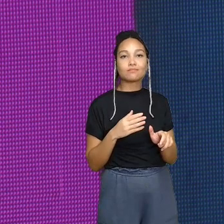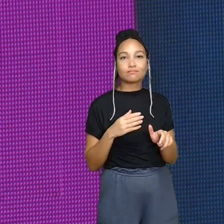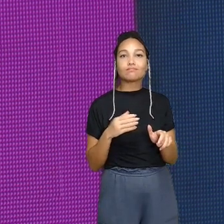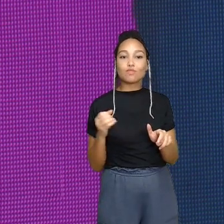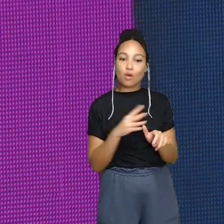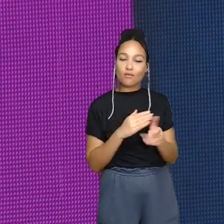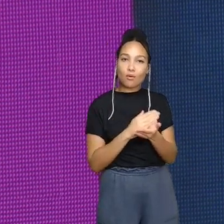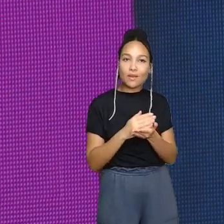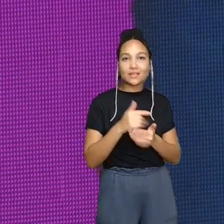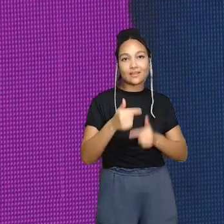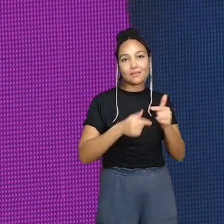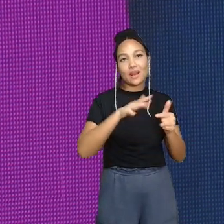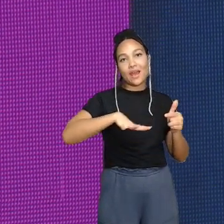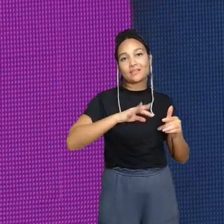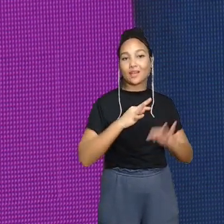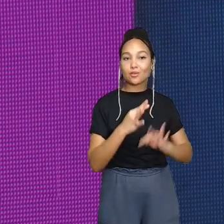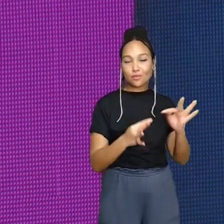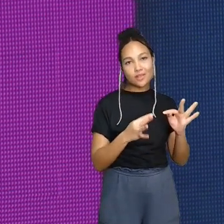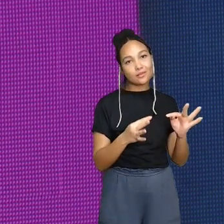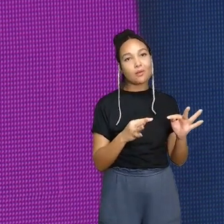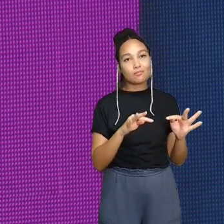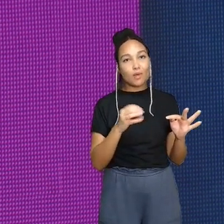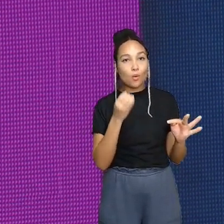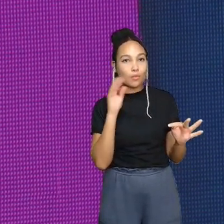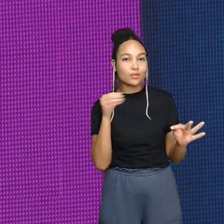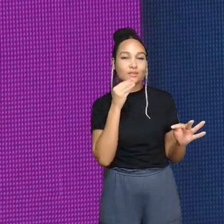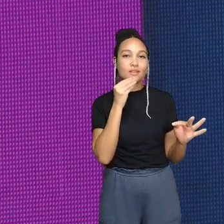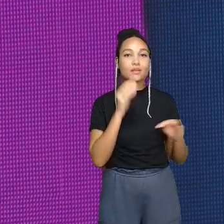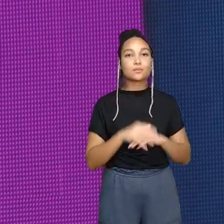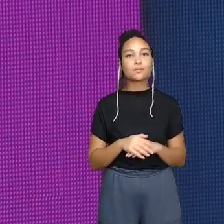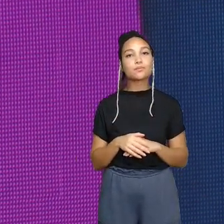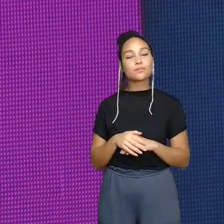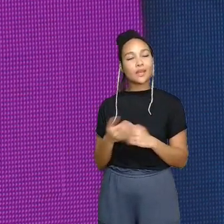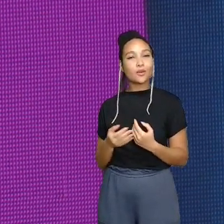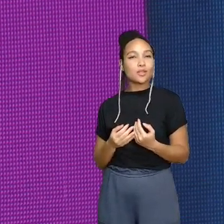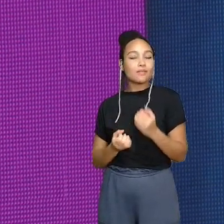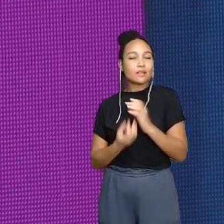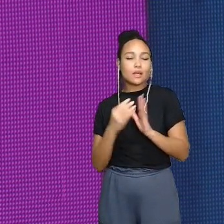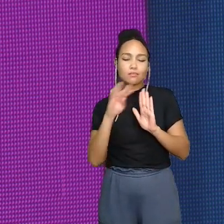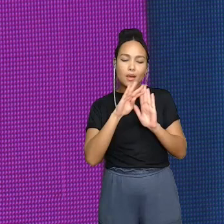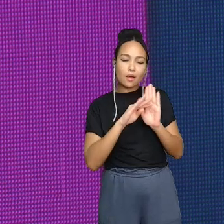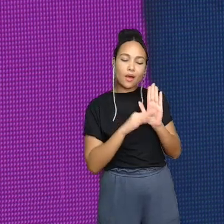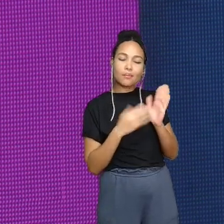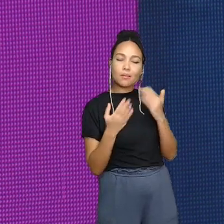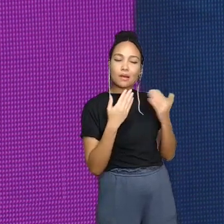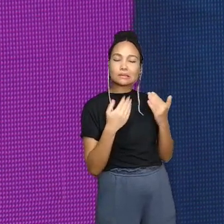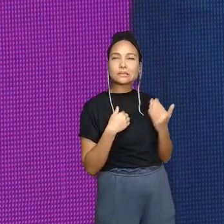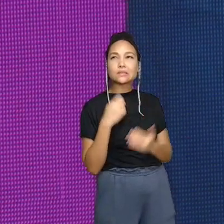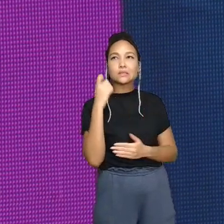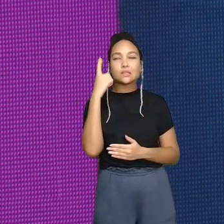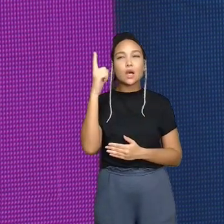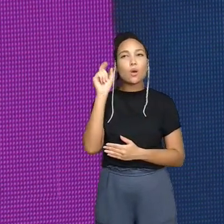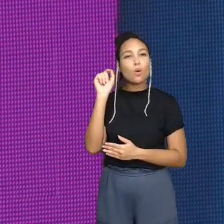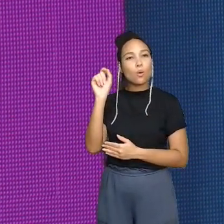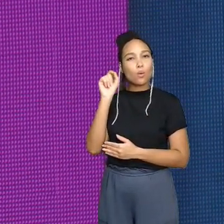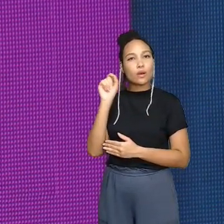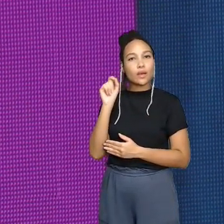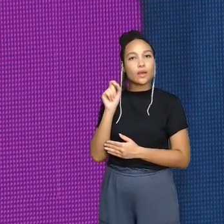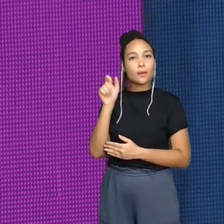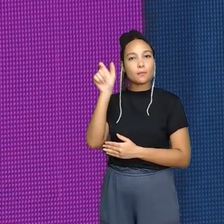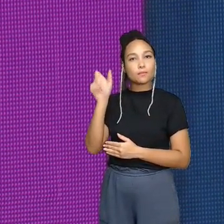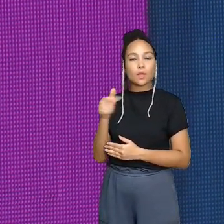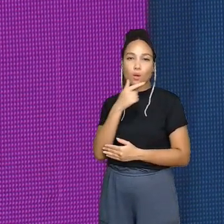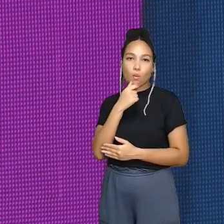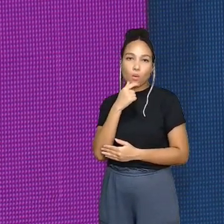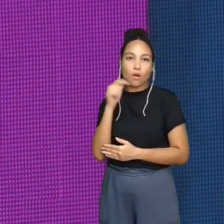E quando eu estava preparando assim, alguns pontos para o nosso bate-papo, me veio muito forte uma fala do Satish Kumar, que é o